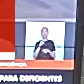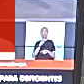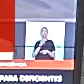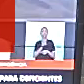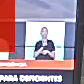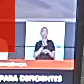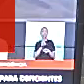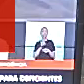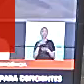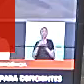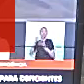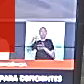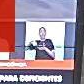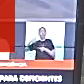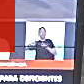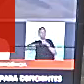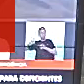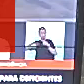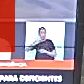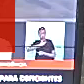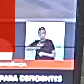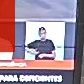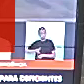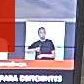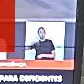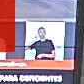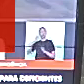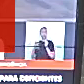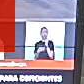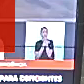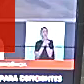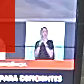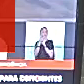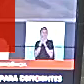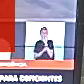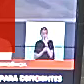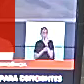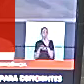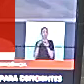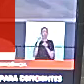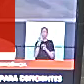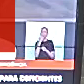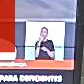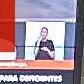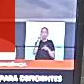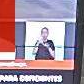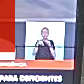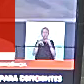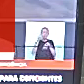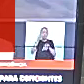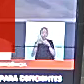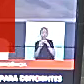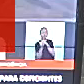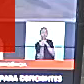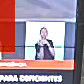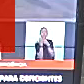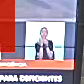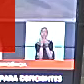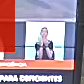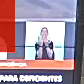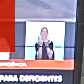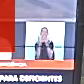políticas públicas que possam garantir esses direitos, através de pequenas sementes, jamais teremos uma grande semeadura. Muito